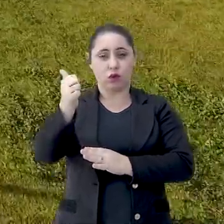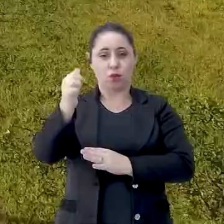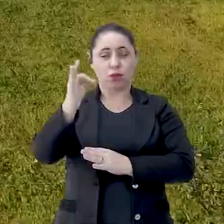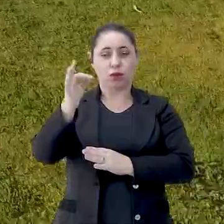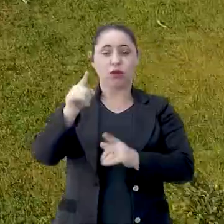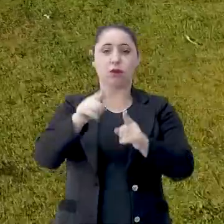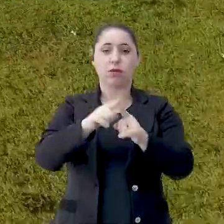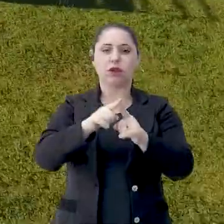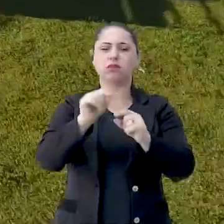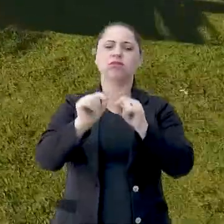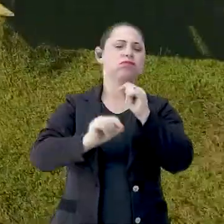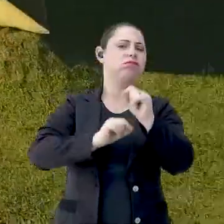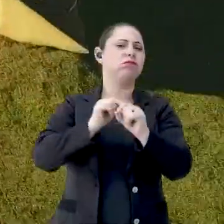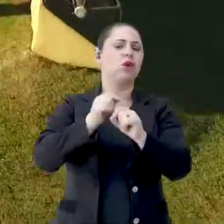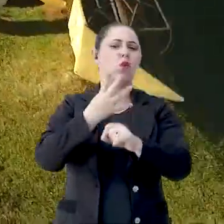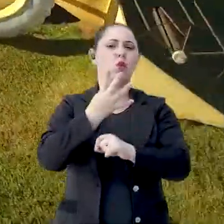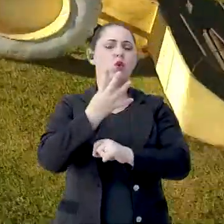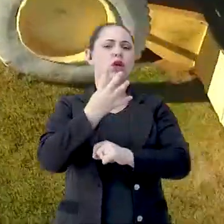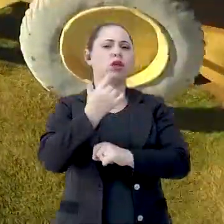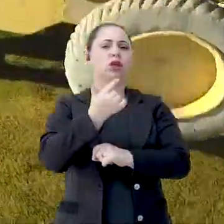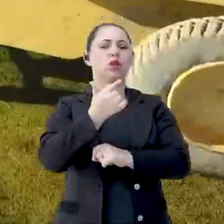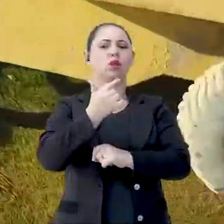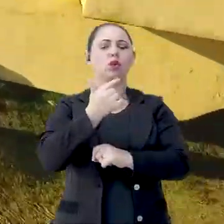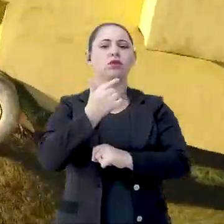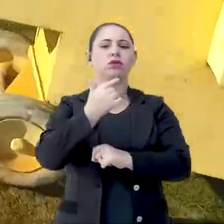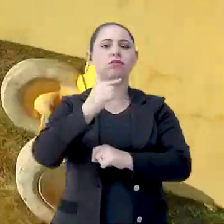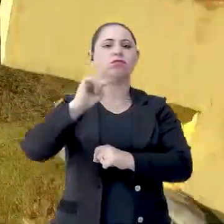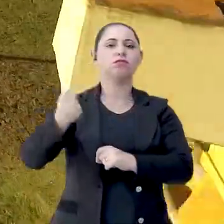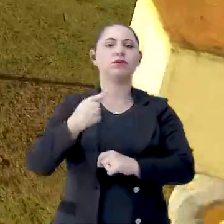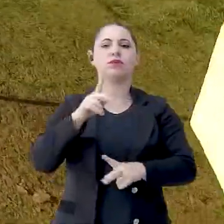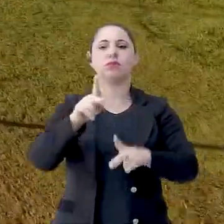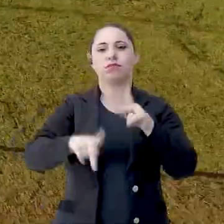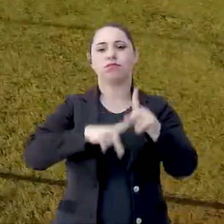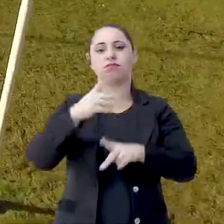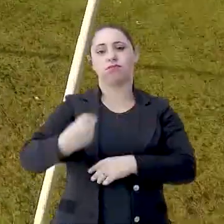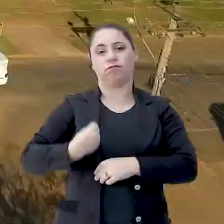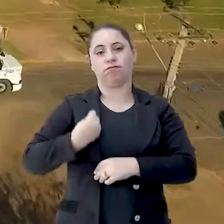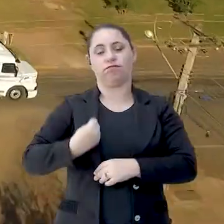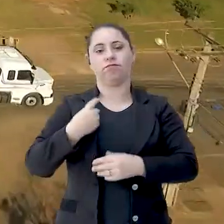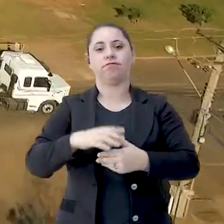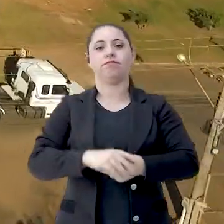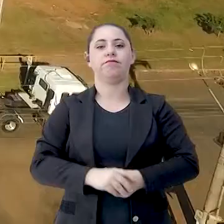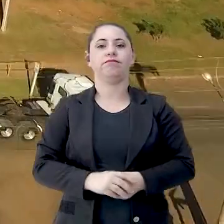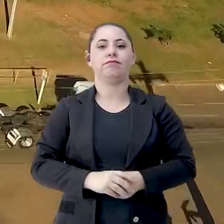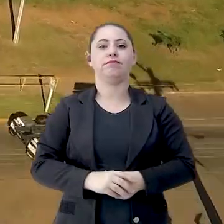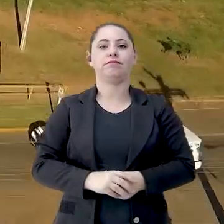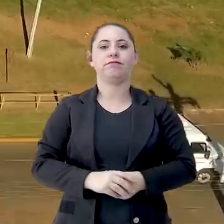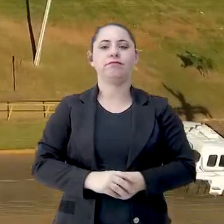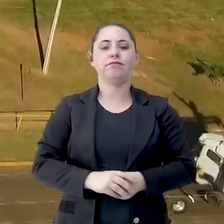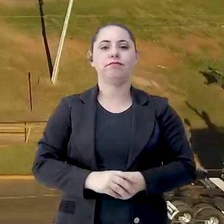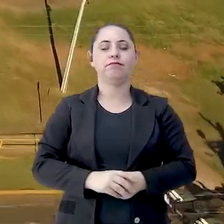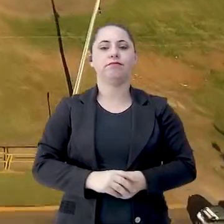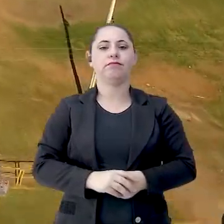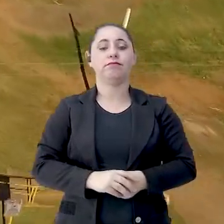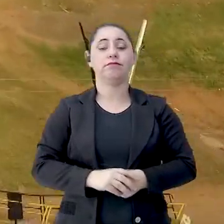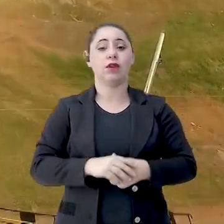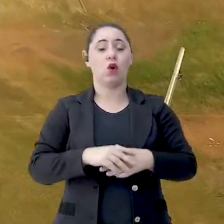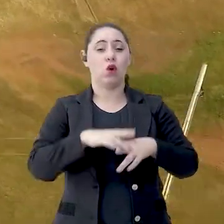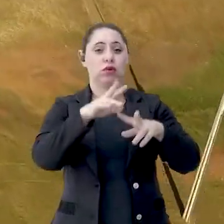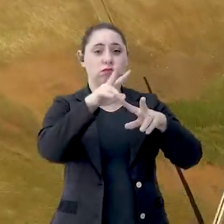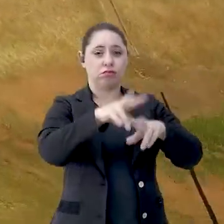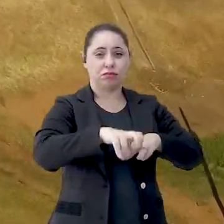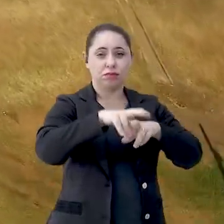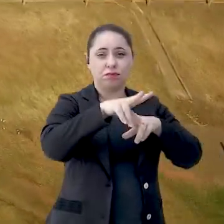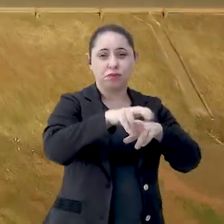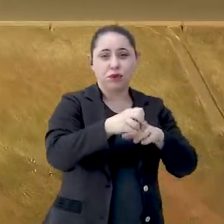Graças ao cultivo inicialmente de arroz, soja e milho, surgiu Chapadão do Sul. A